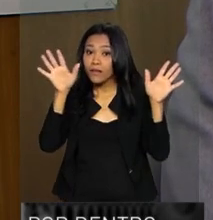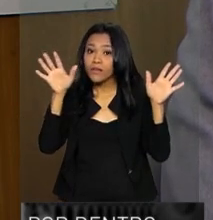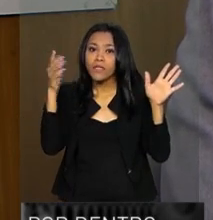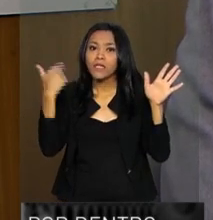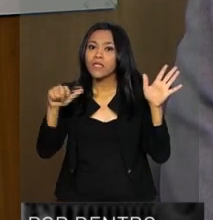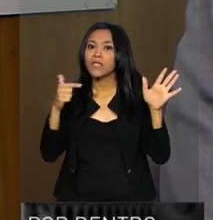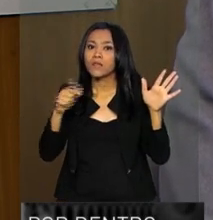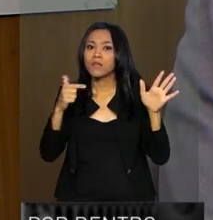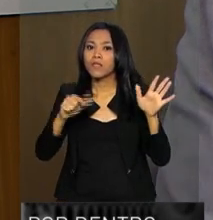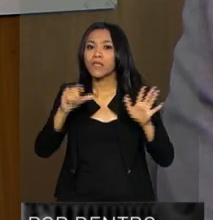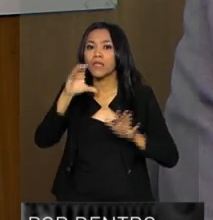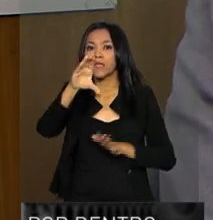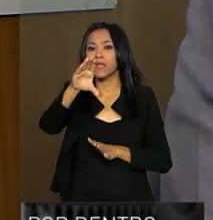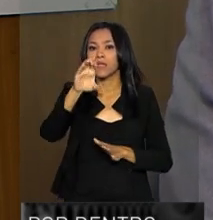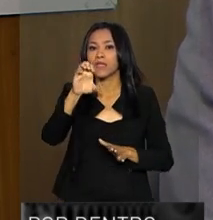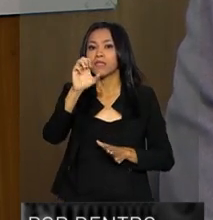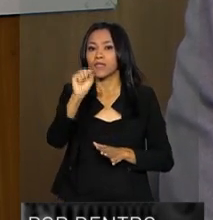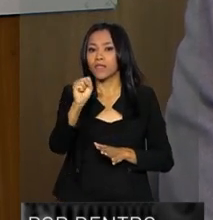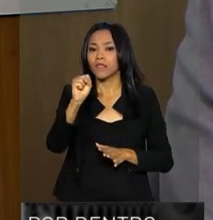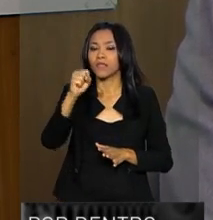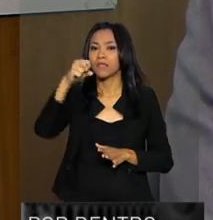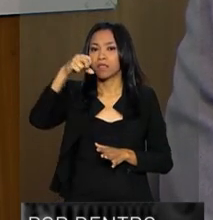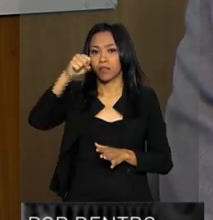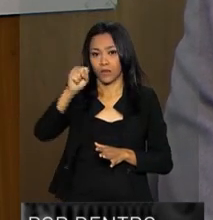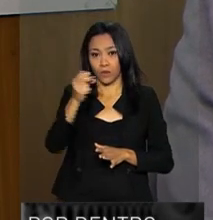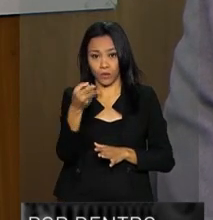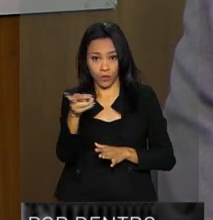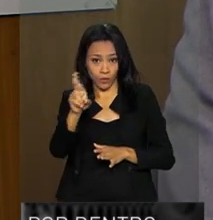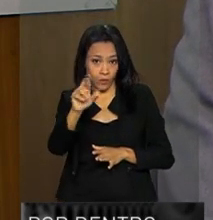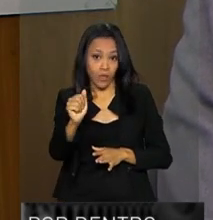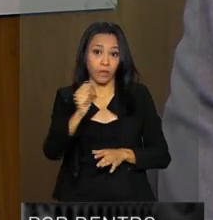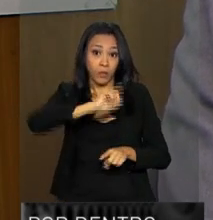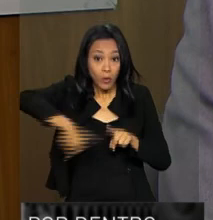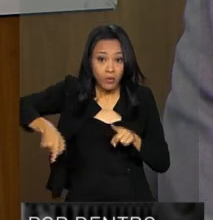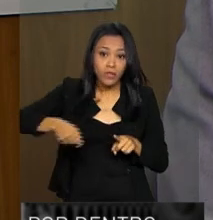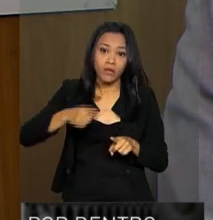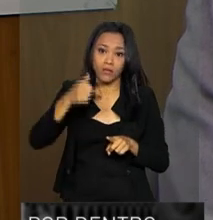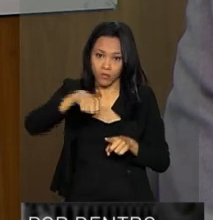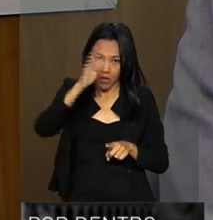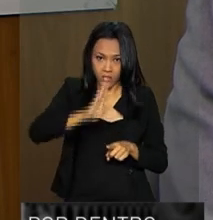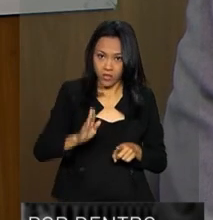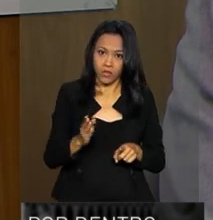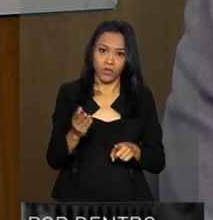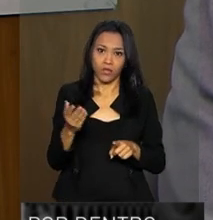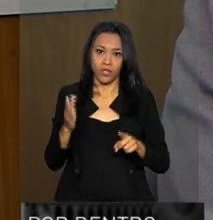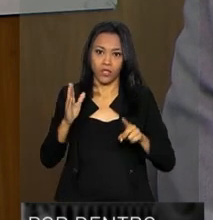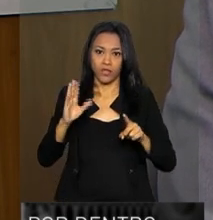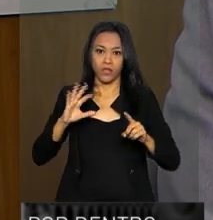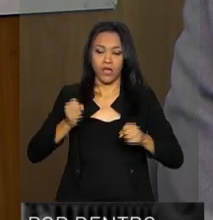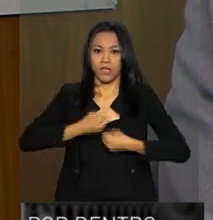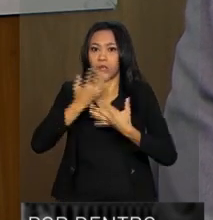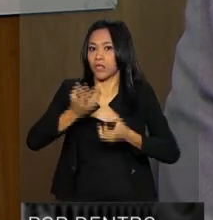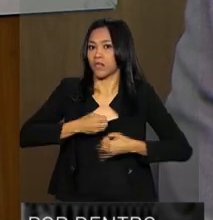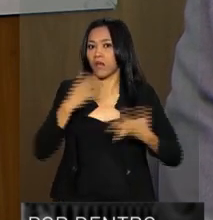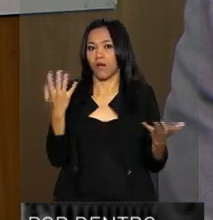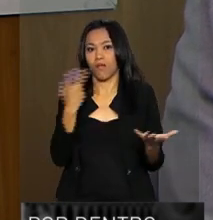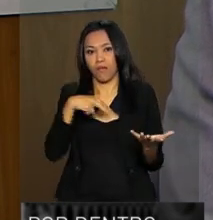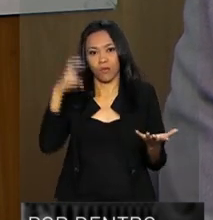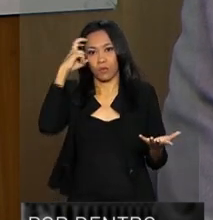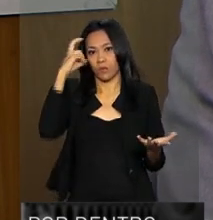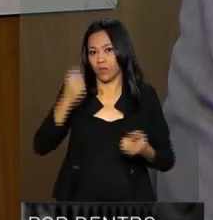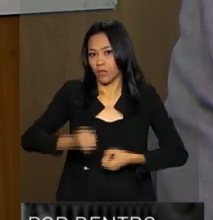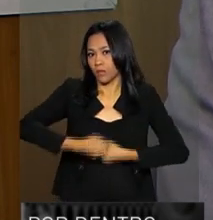censura é no nosso país e portanto não pode haver é eu acho que as pessoas têm o direito